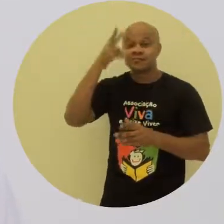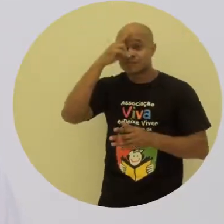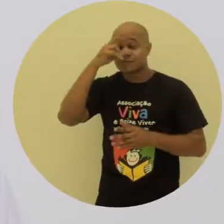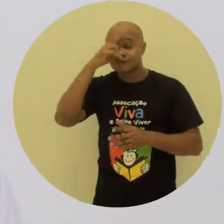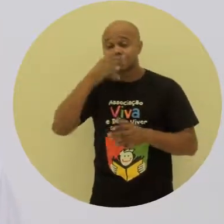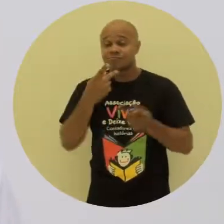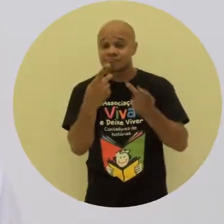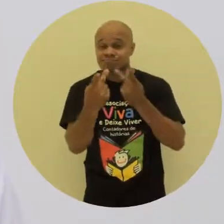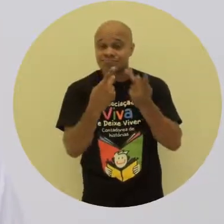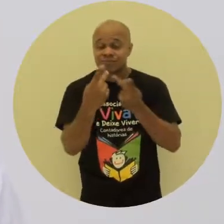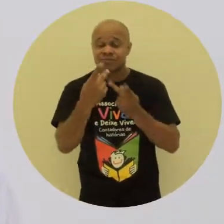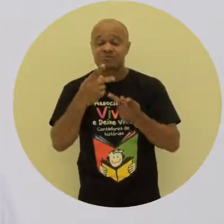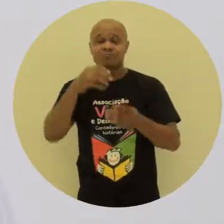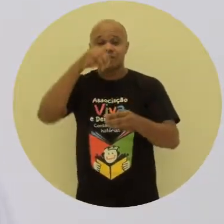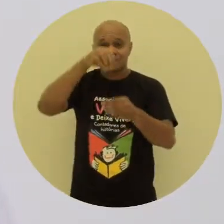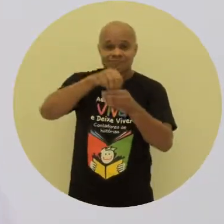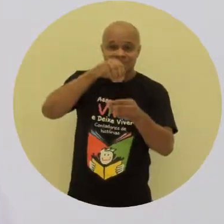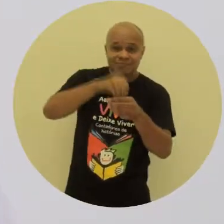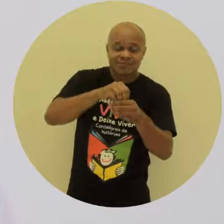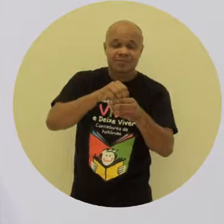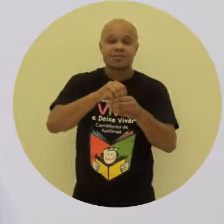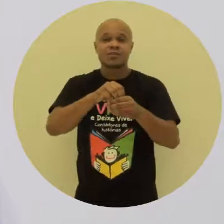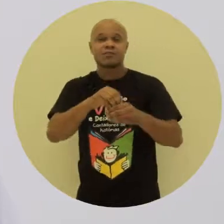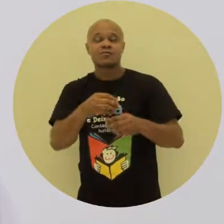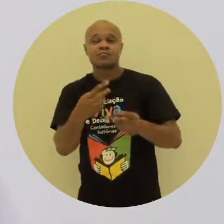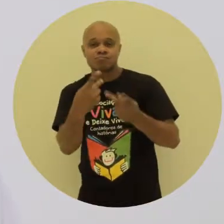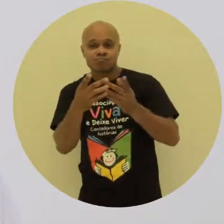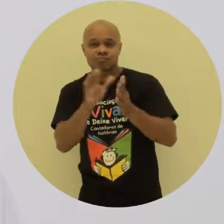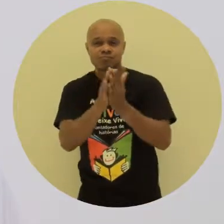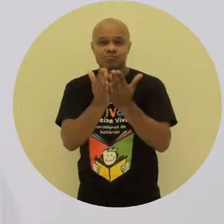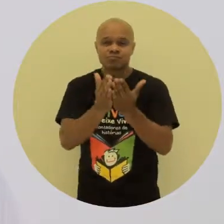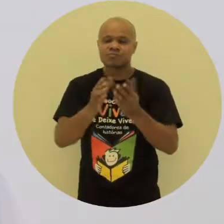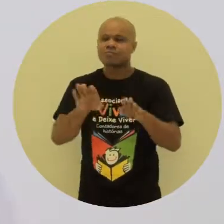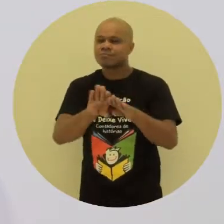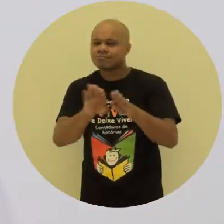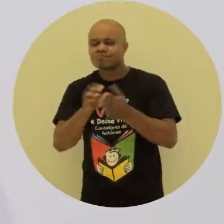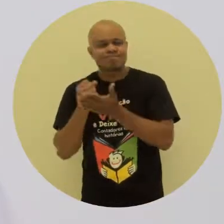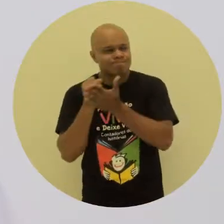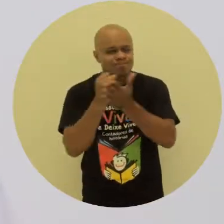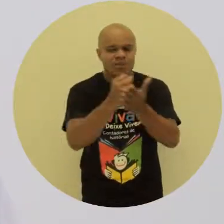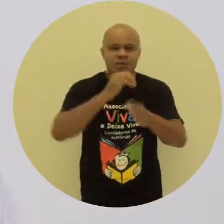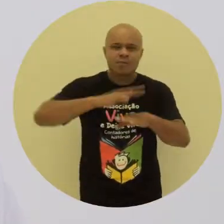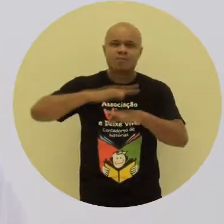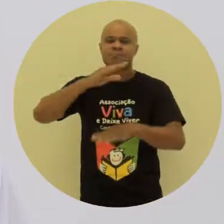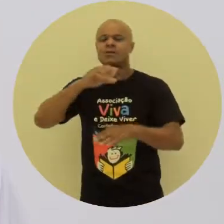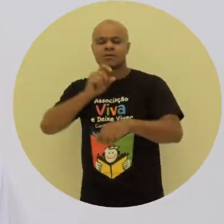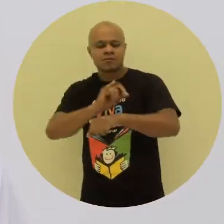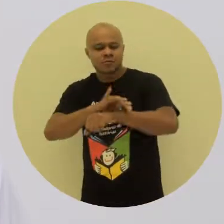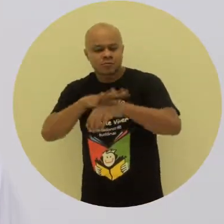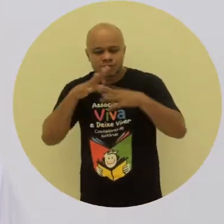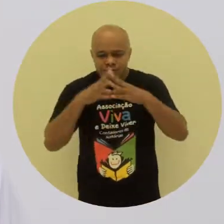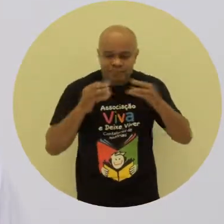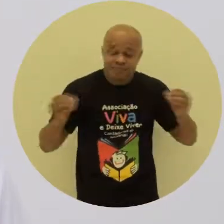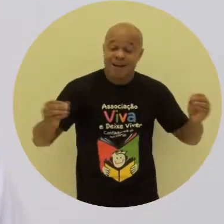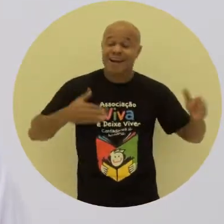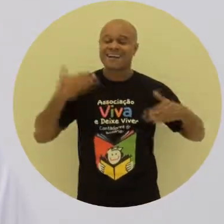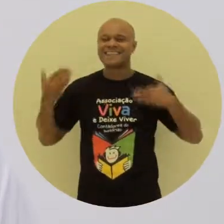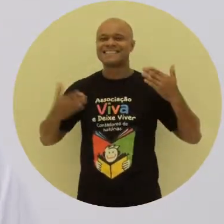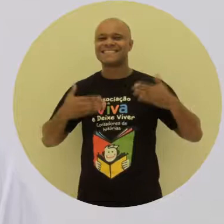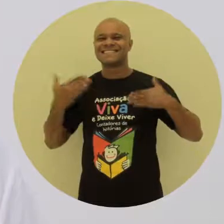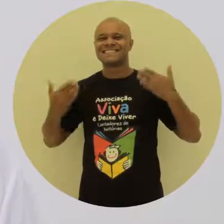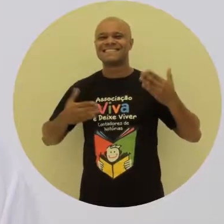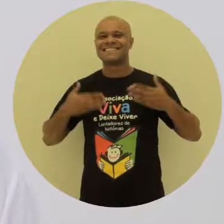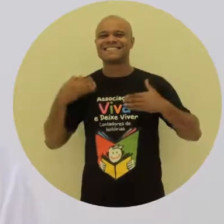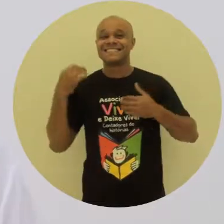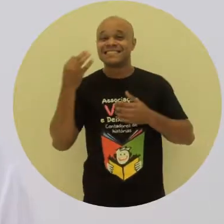auxílio. Eu diria que dentro da biblioterapia, os nossos livros estão levando mais cura, mais